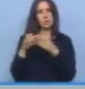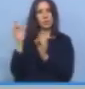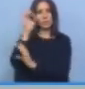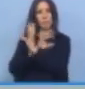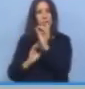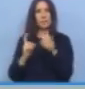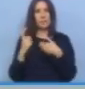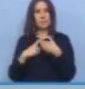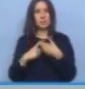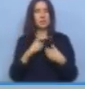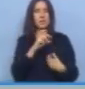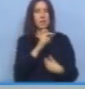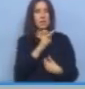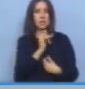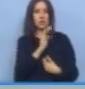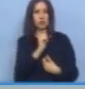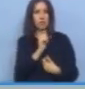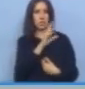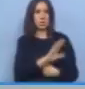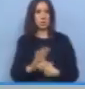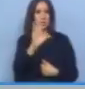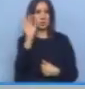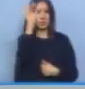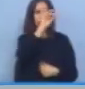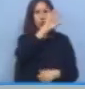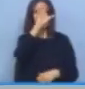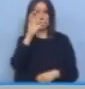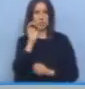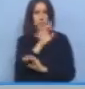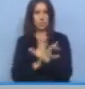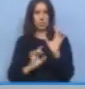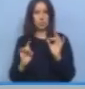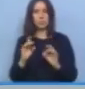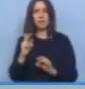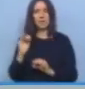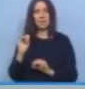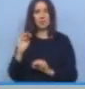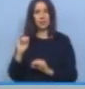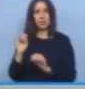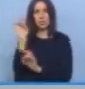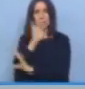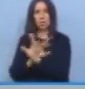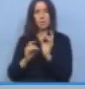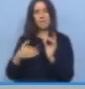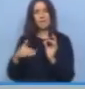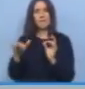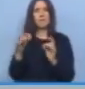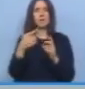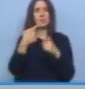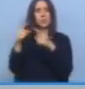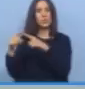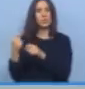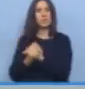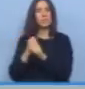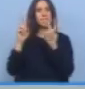em parceria com as Caritas nacionais de países europeus e com a Caritas Europa, e vamos desenvolver várias atividades que têm a